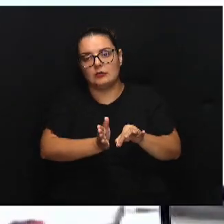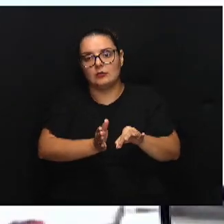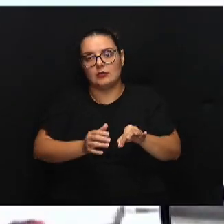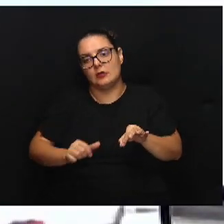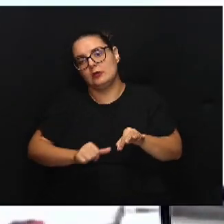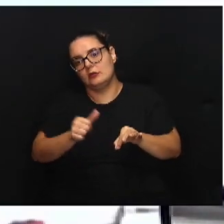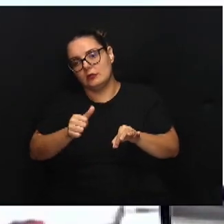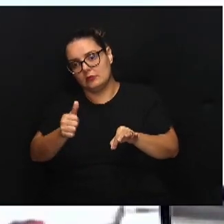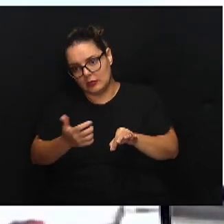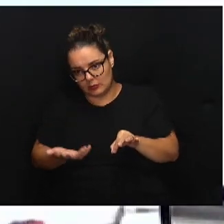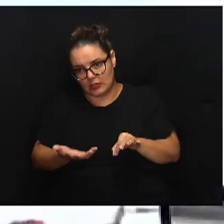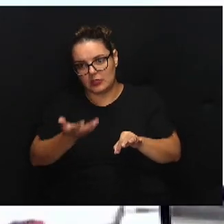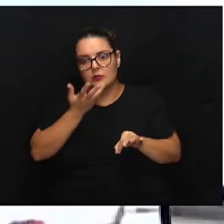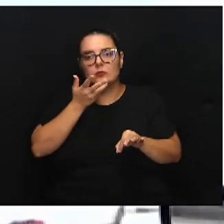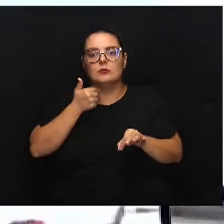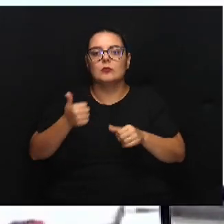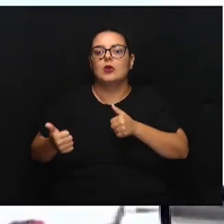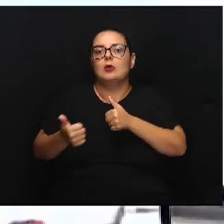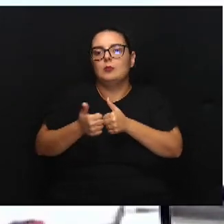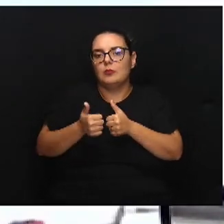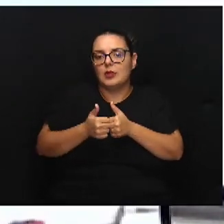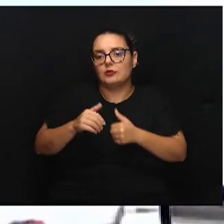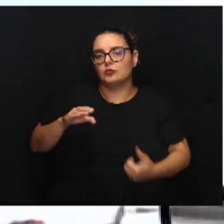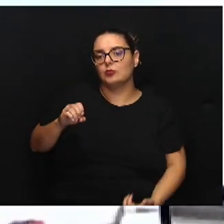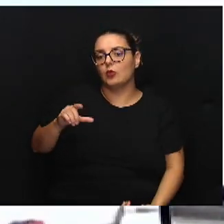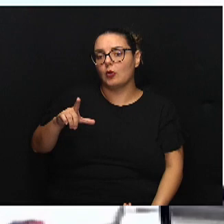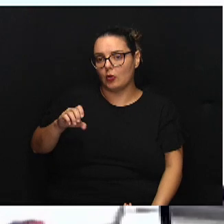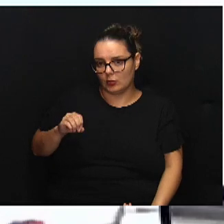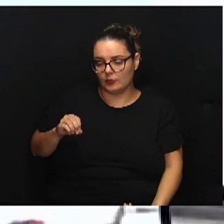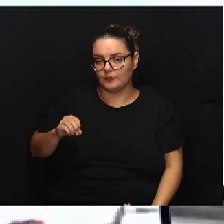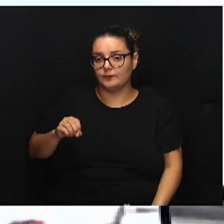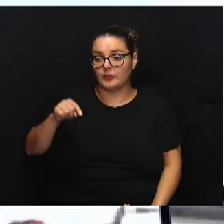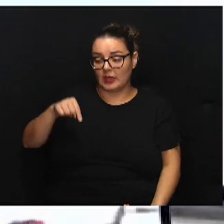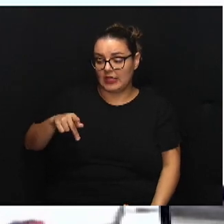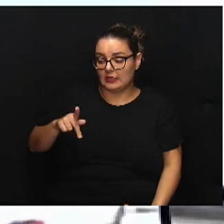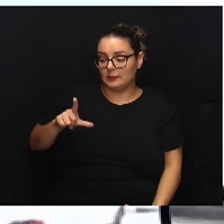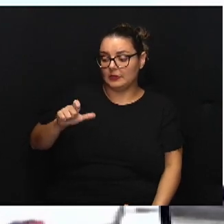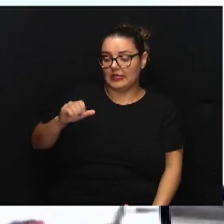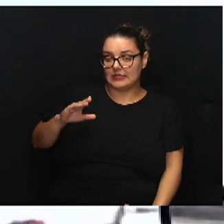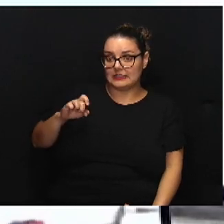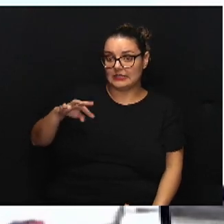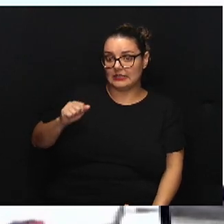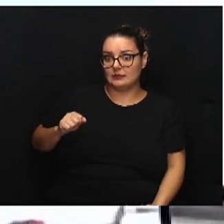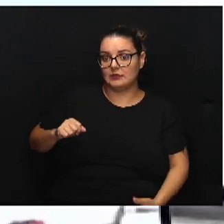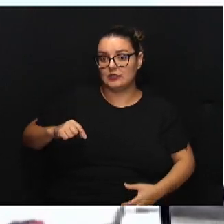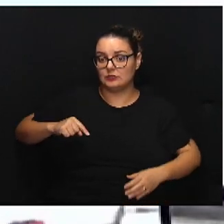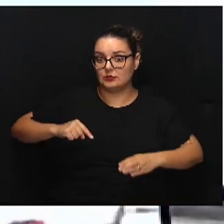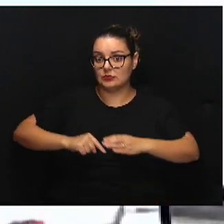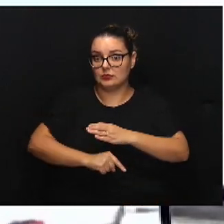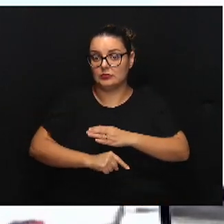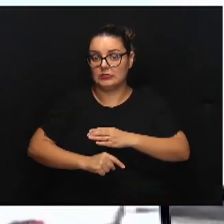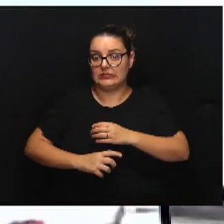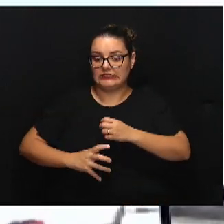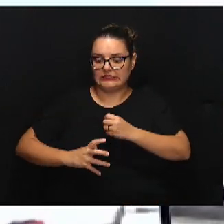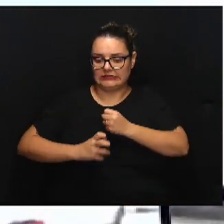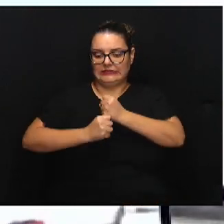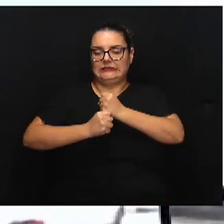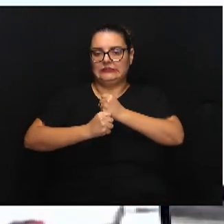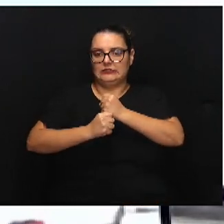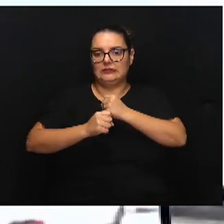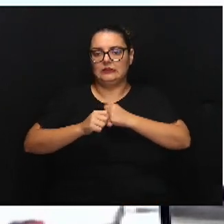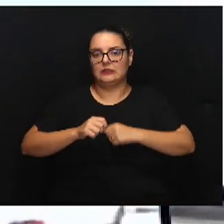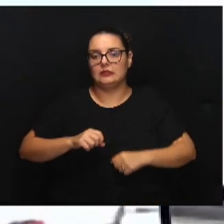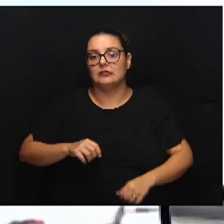frente da criança, próximo ao colo da mãe, e essa placenta penetra mais profundamente e gruda, e não só, às